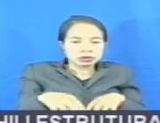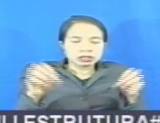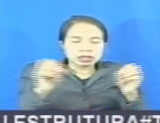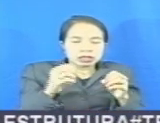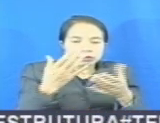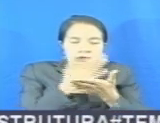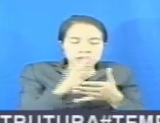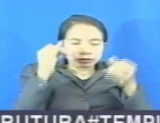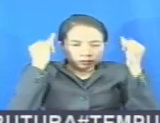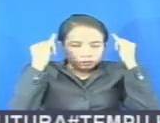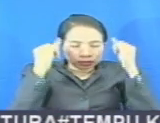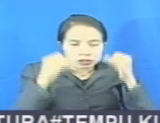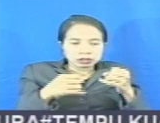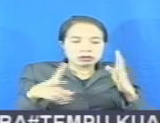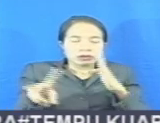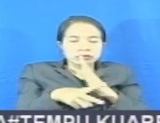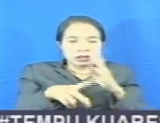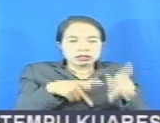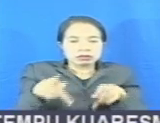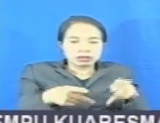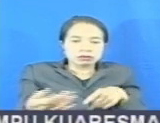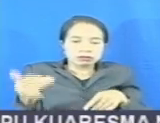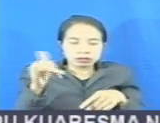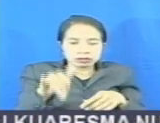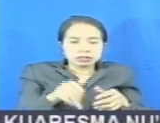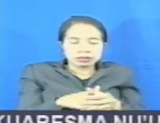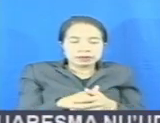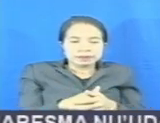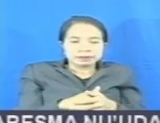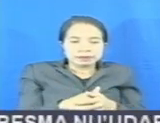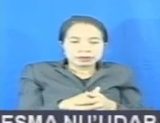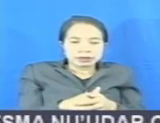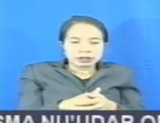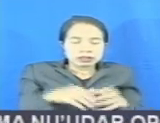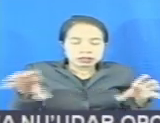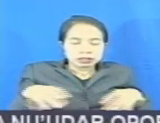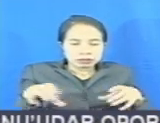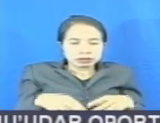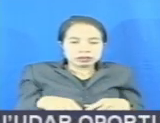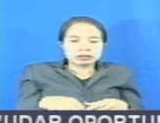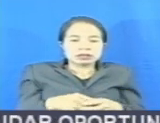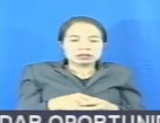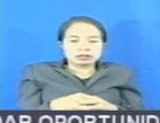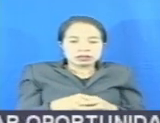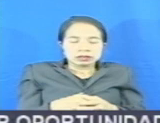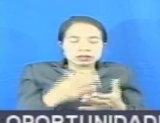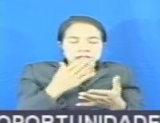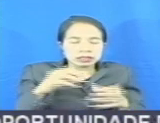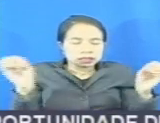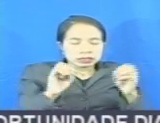hal socialização vítima população sira sim esforço ita posso sira nela esforço ita nian hal além da ita socialização